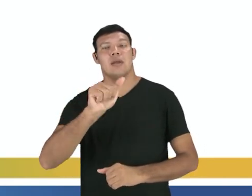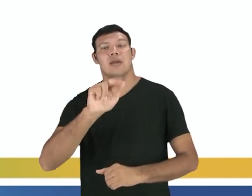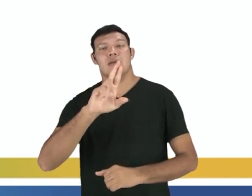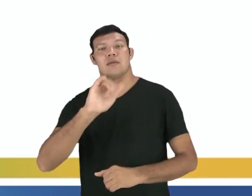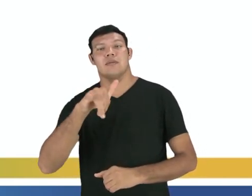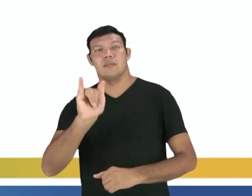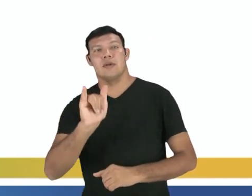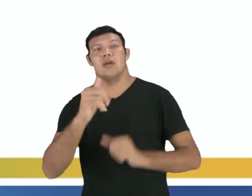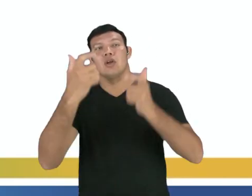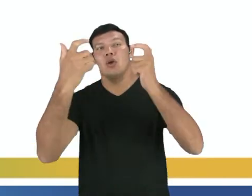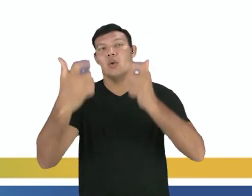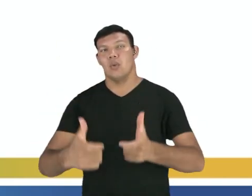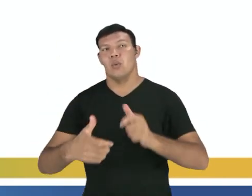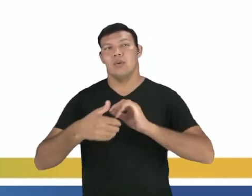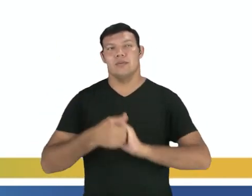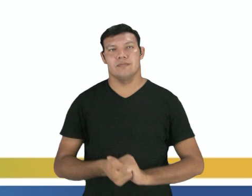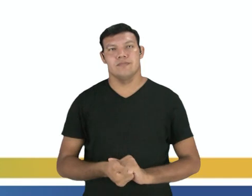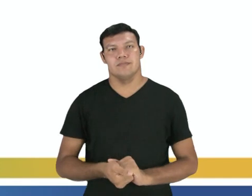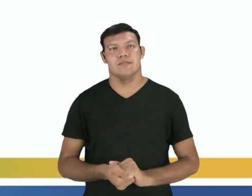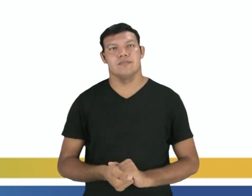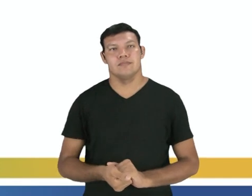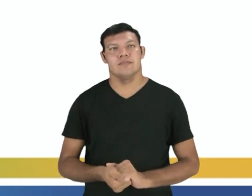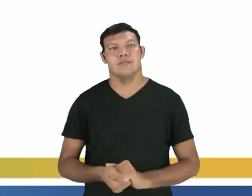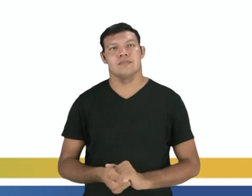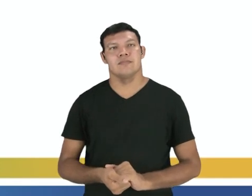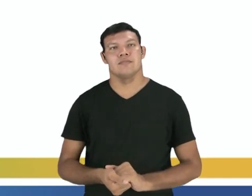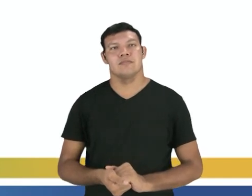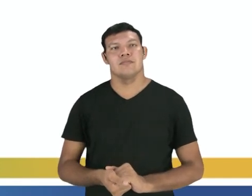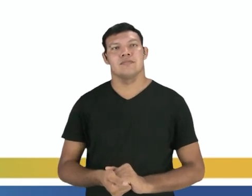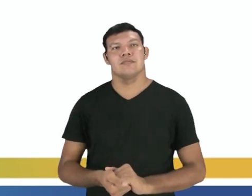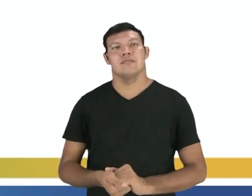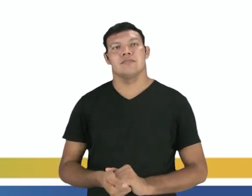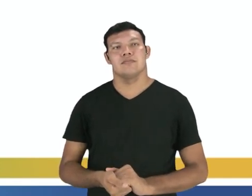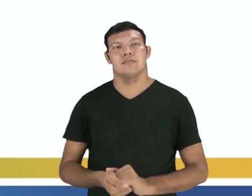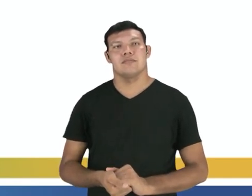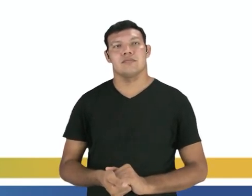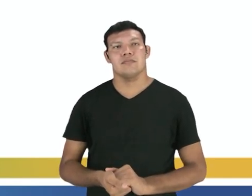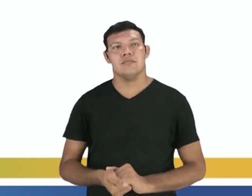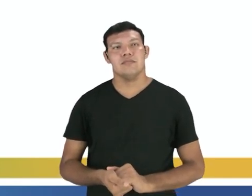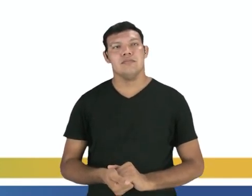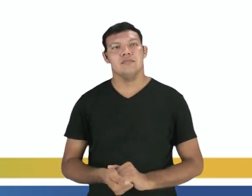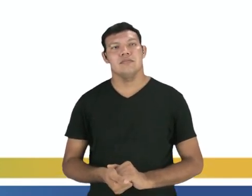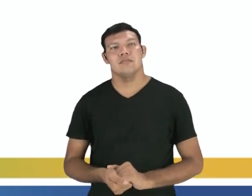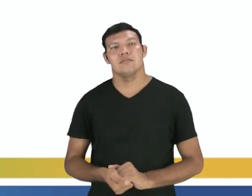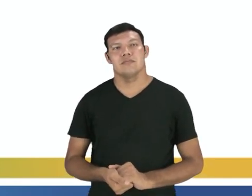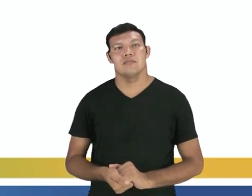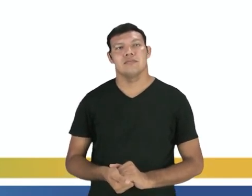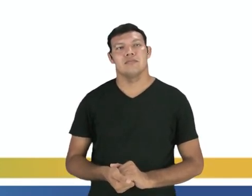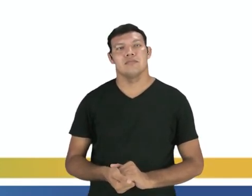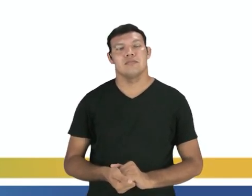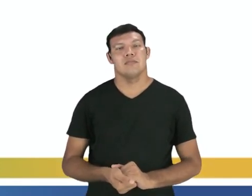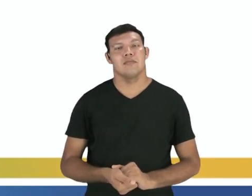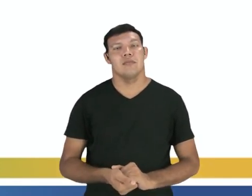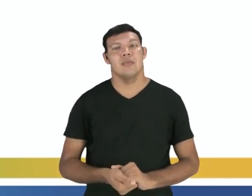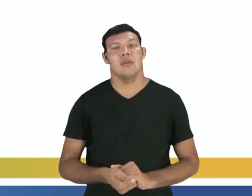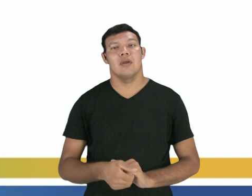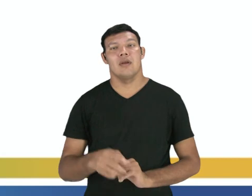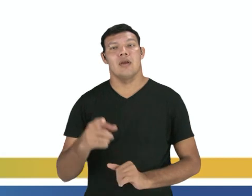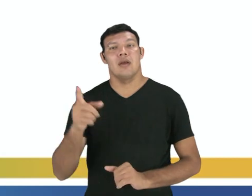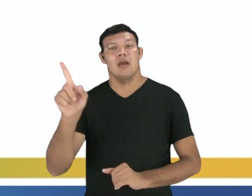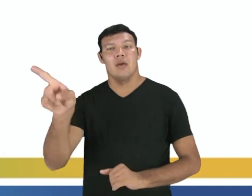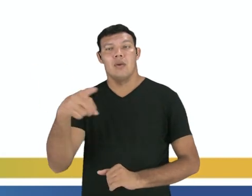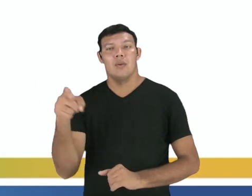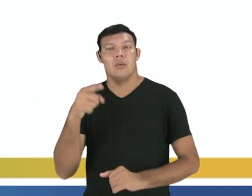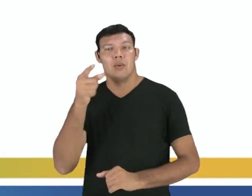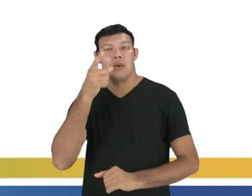relação à mesa qual preposição mais podemos utilizar a a segunda where's the Mouse Onde está o